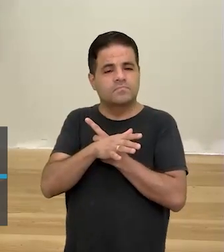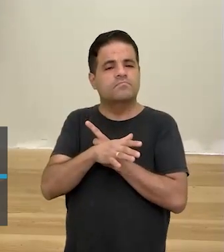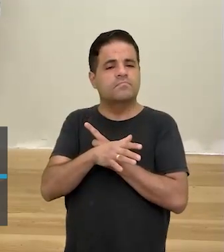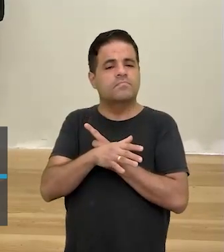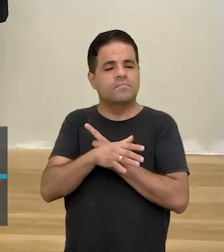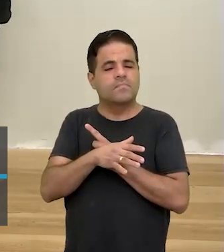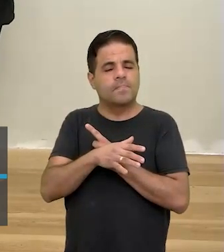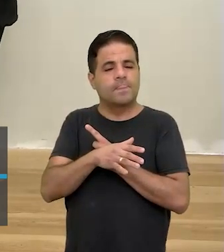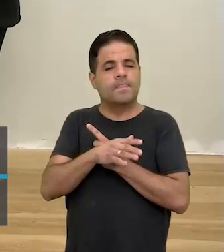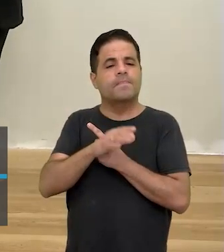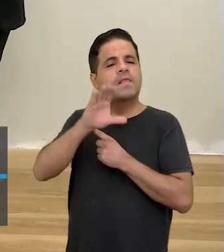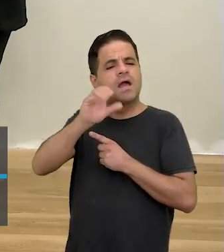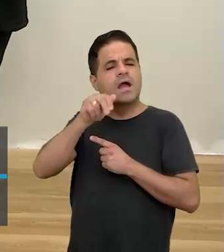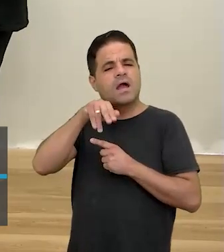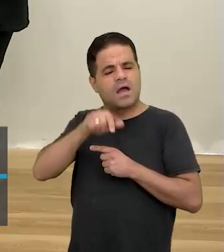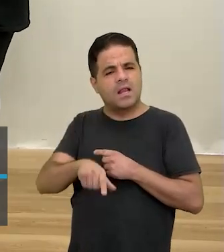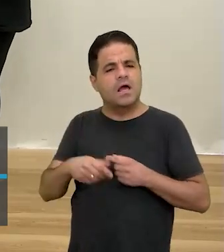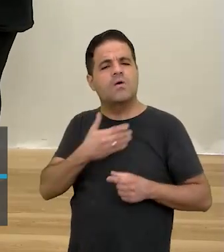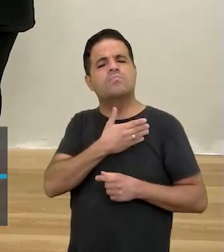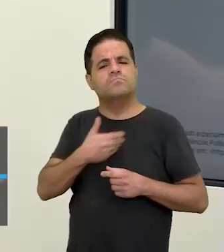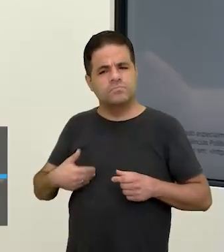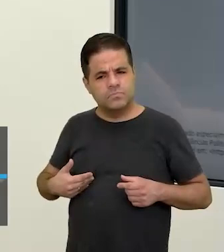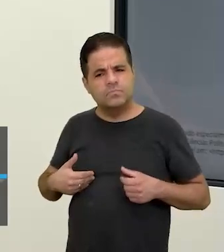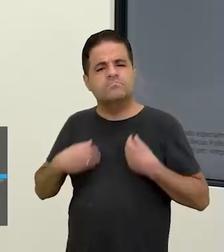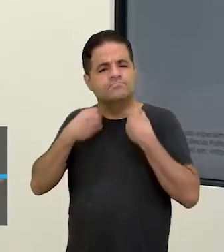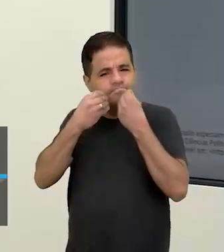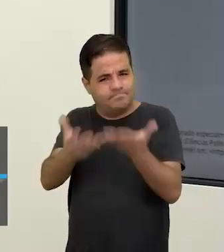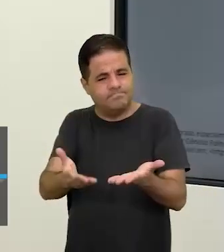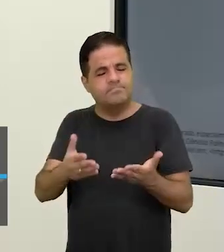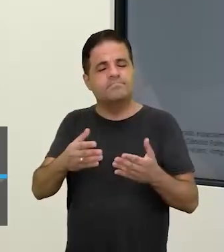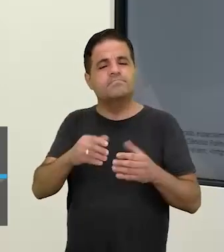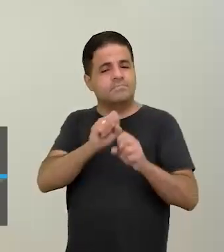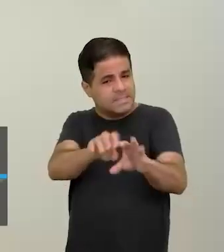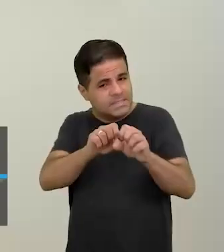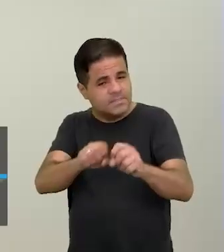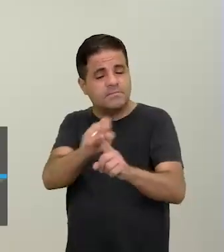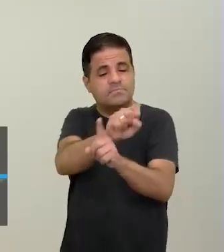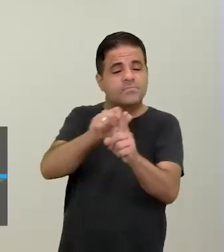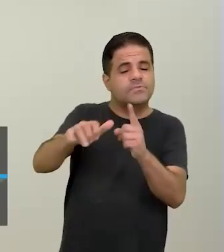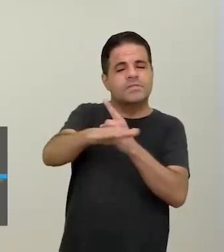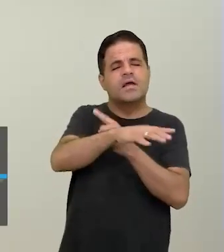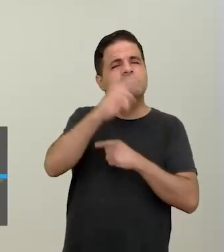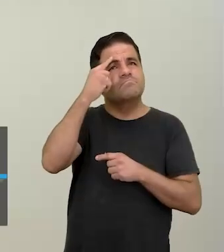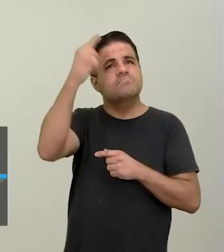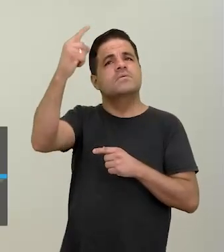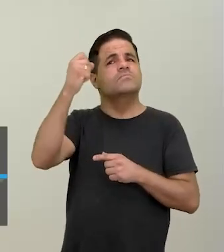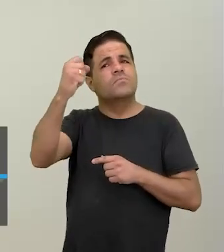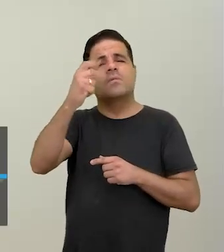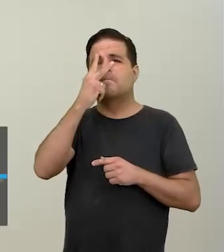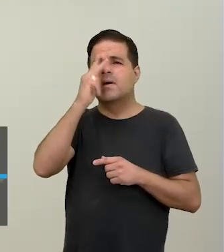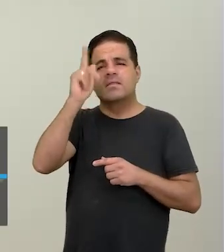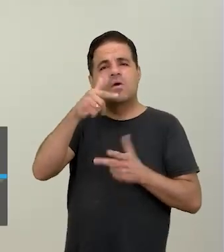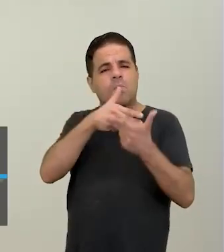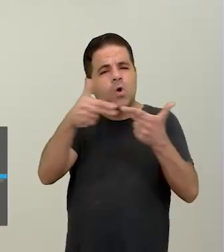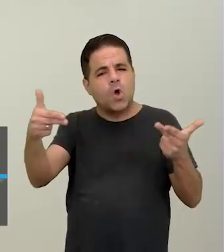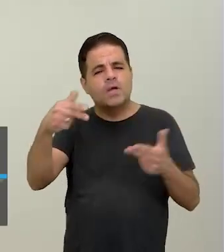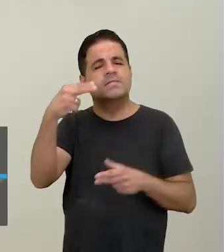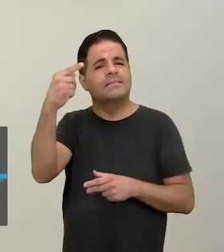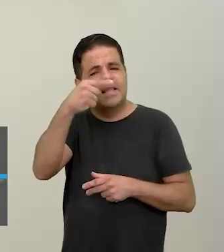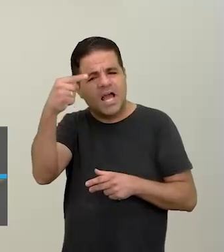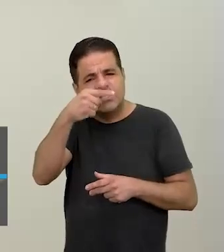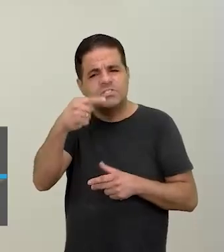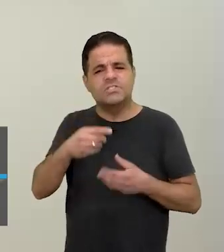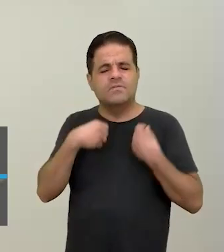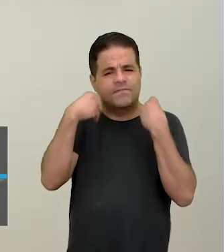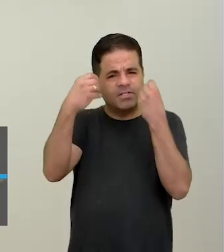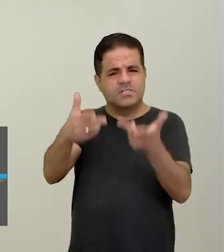aqui num canal público, dando uma aula pública para a sociedade. Porque às vezes a gente tem a noção de que poder ele é sempre algo negativo, ele é sempre algo que